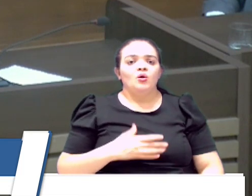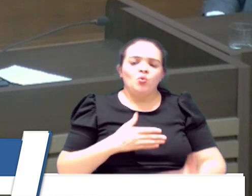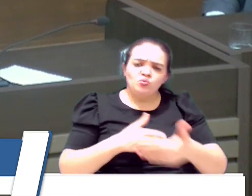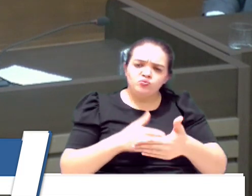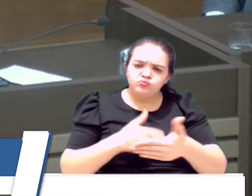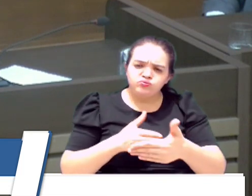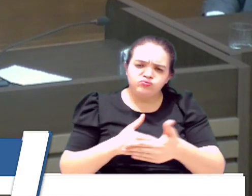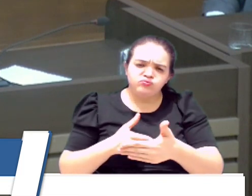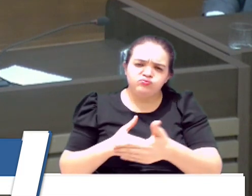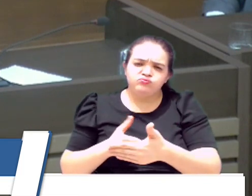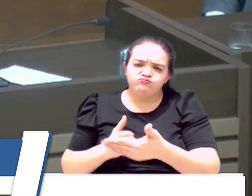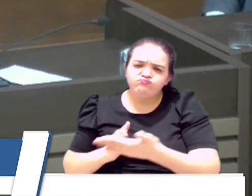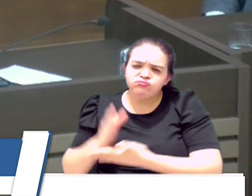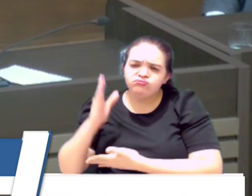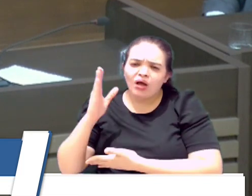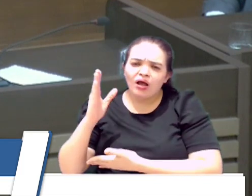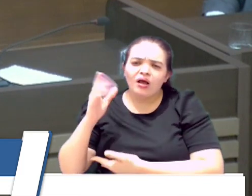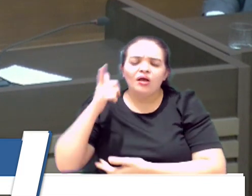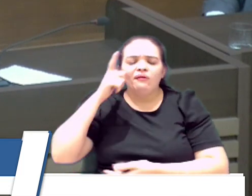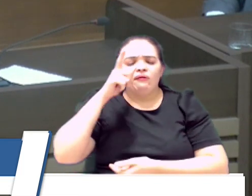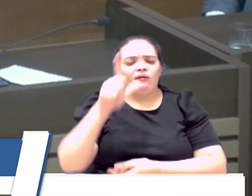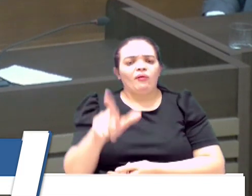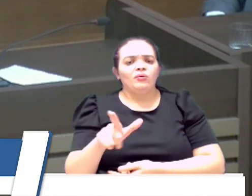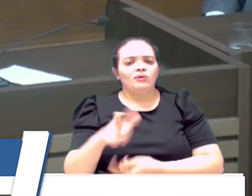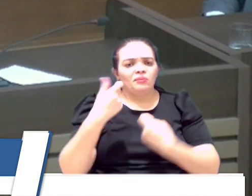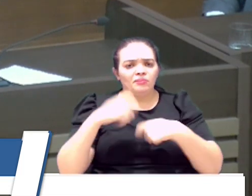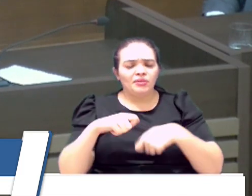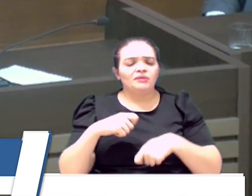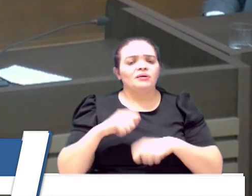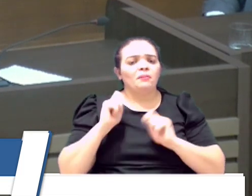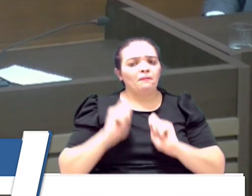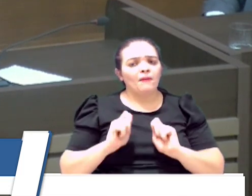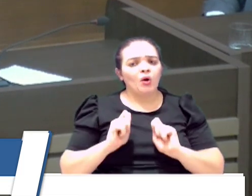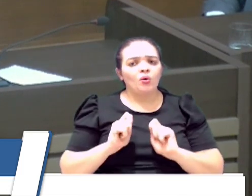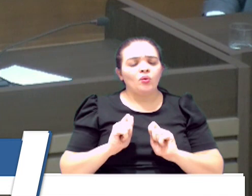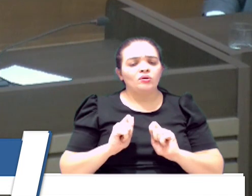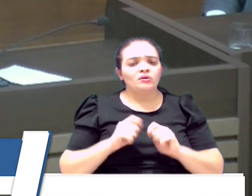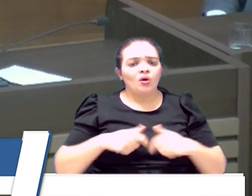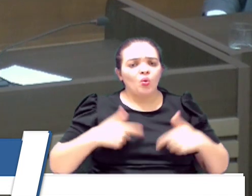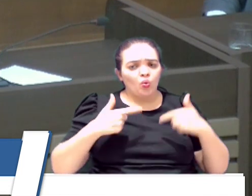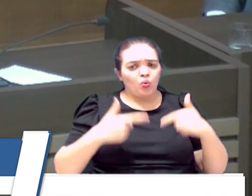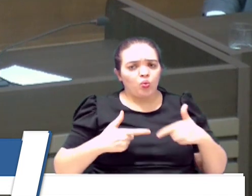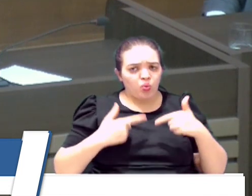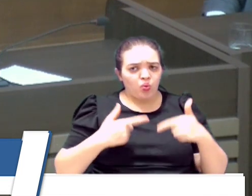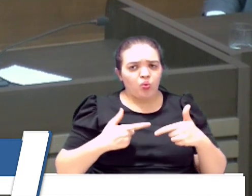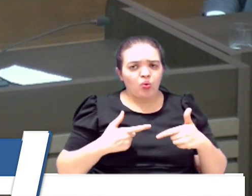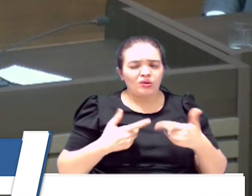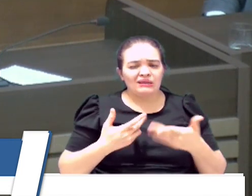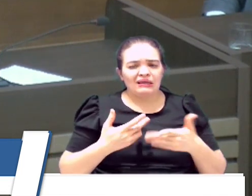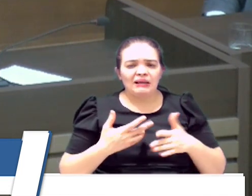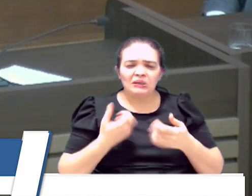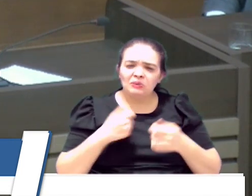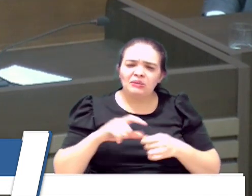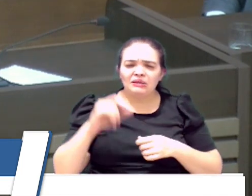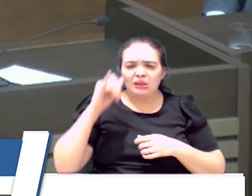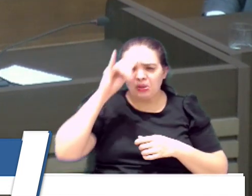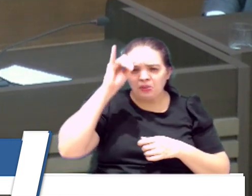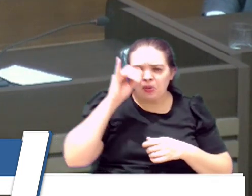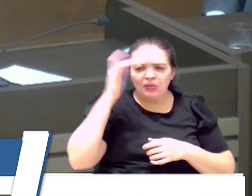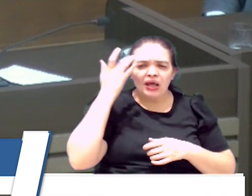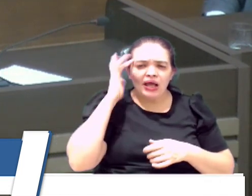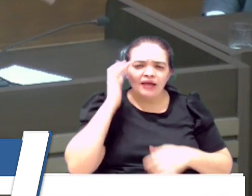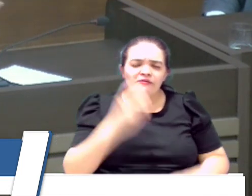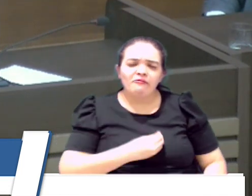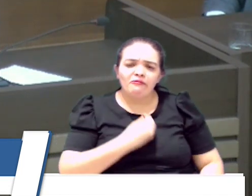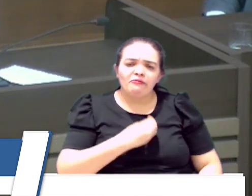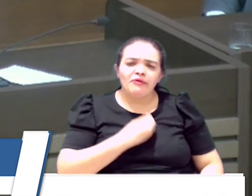enfrentamentos, que a gente daqui em diante possa se desgastar menos com bobagem, com quem acha que a vida das